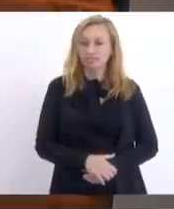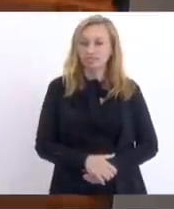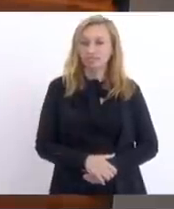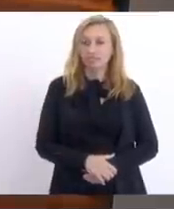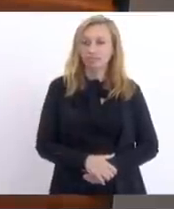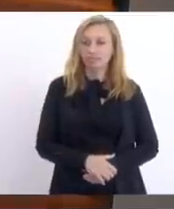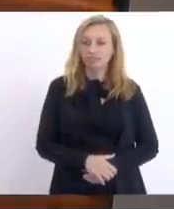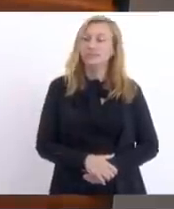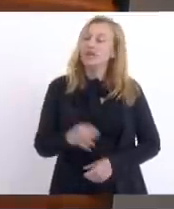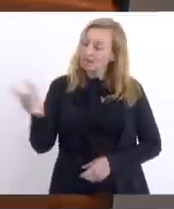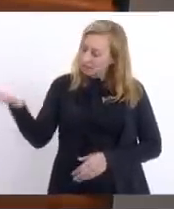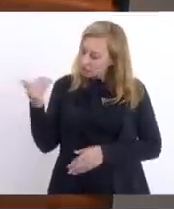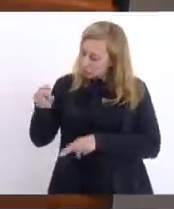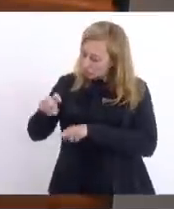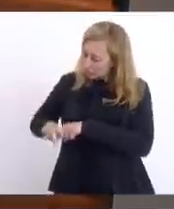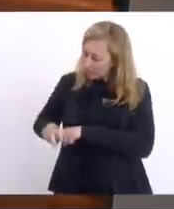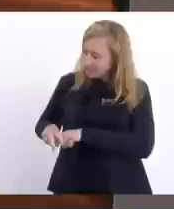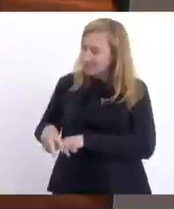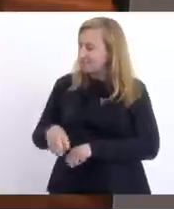Sebastião, vem para a mesa, por favor.